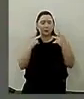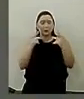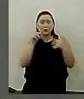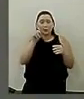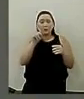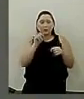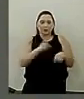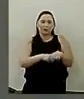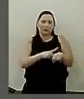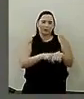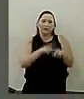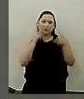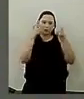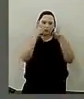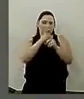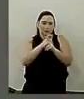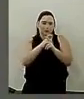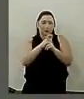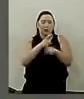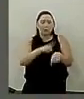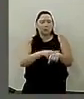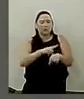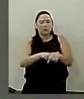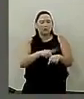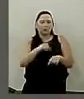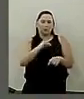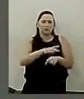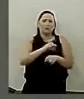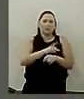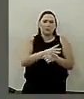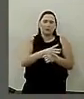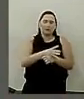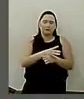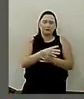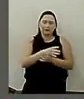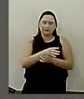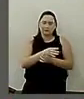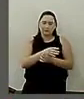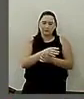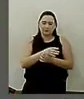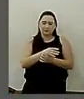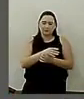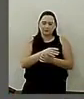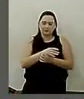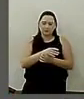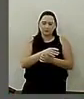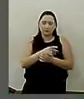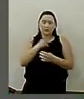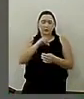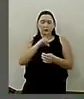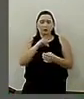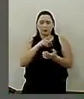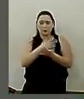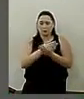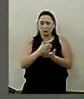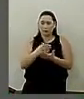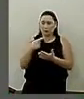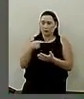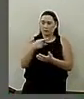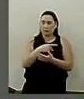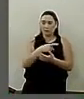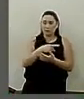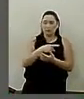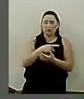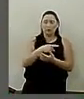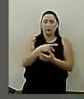de grande aflição e de grande medo como esse. No início da minha vida de motorista,